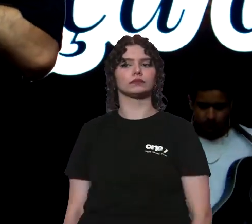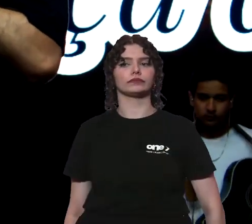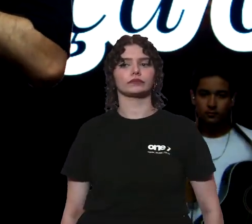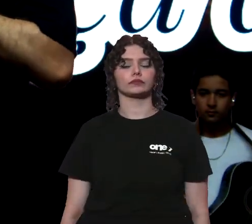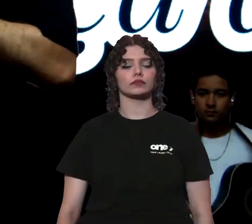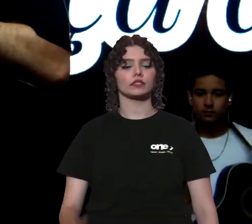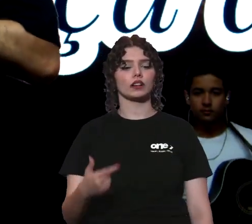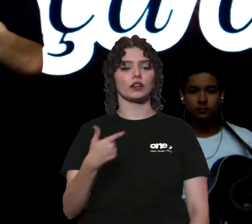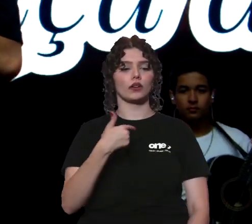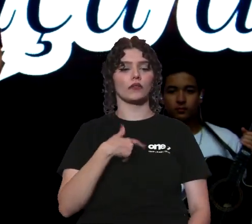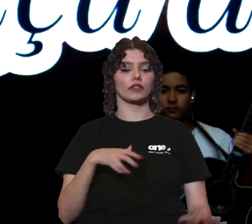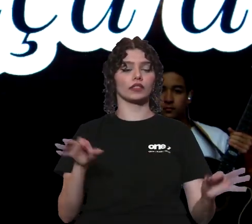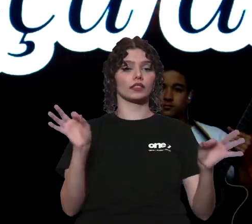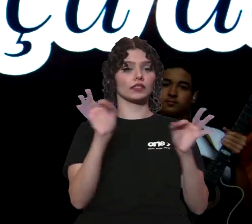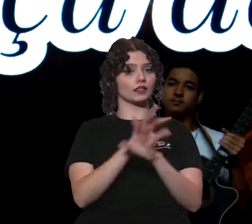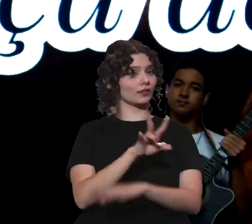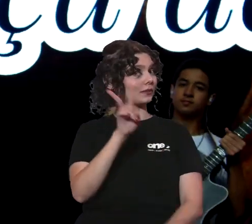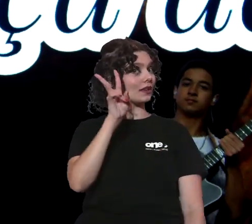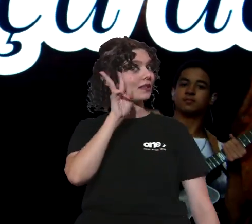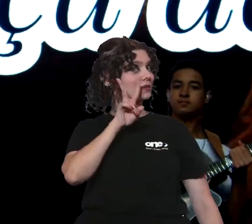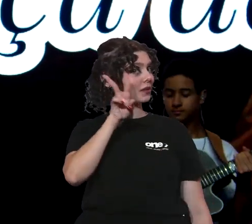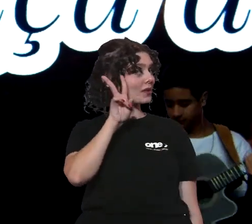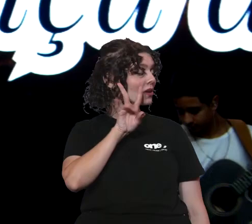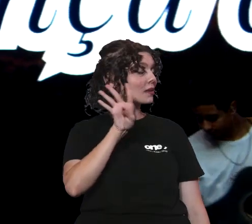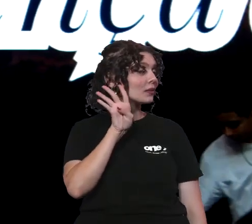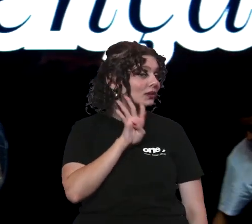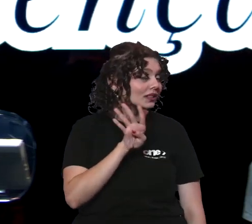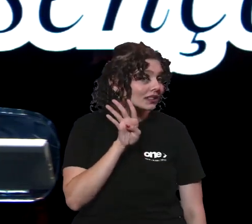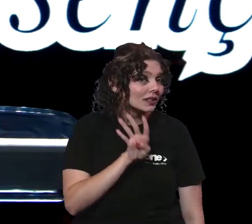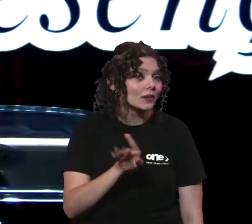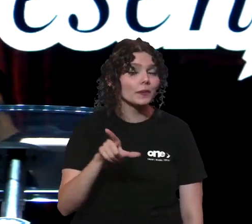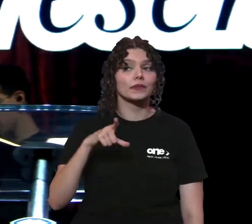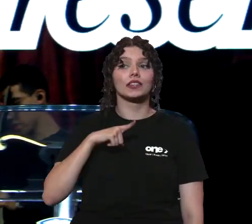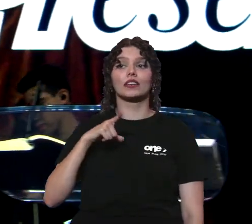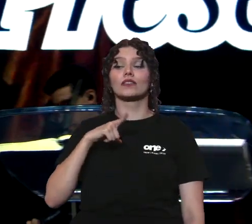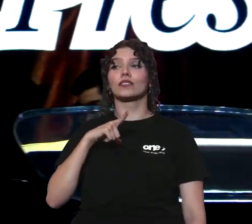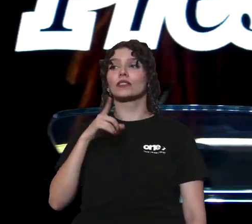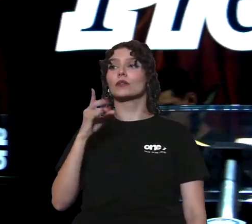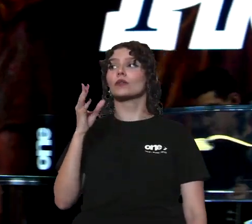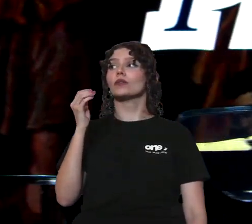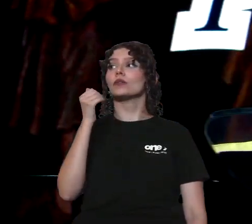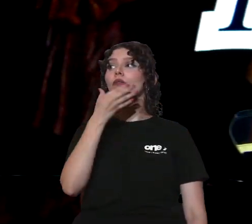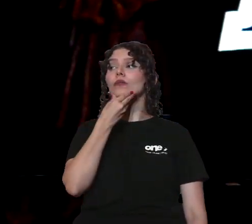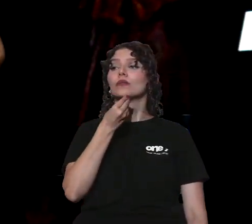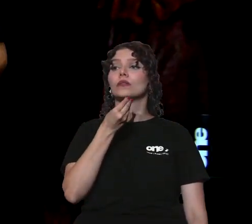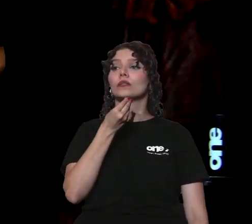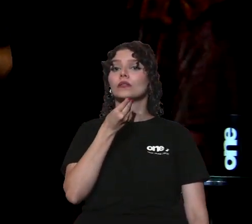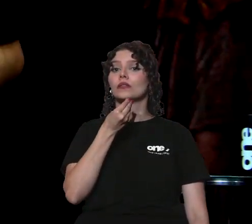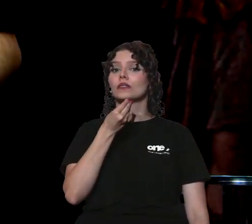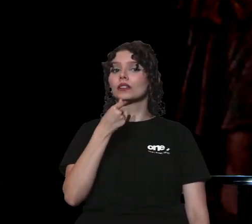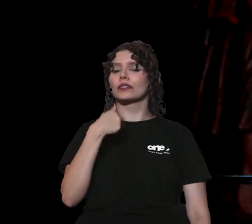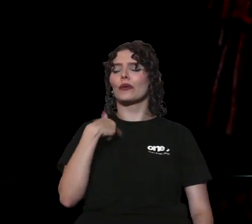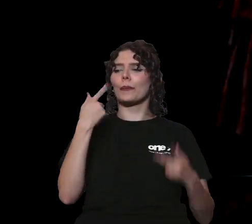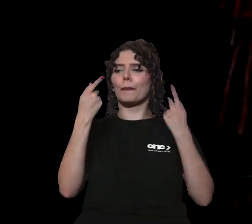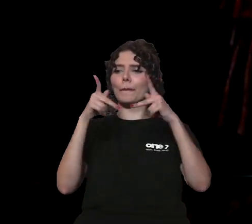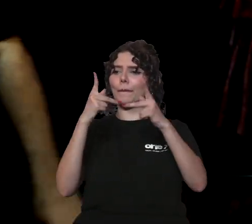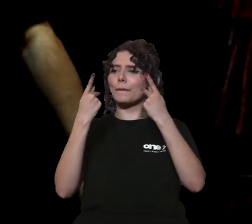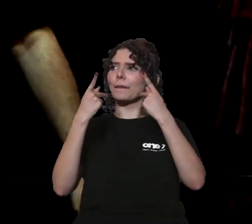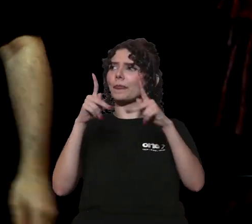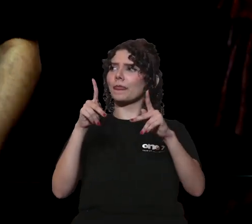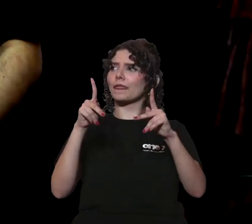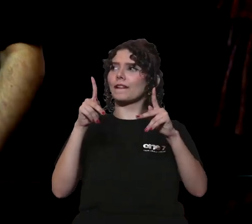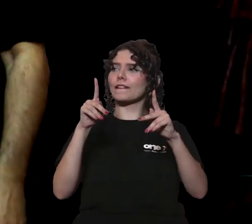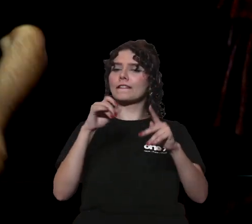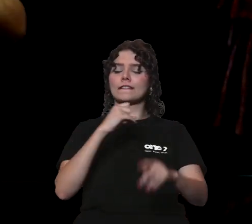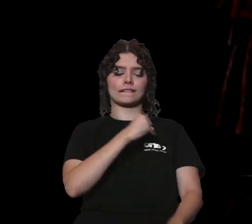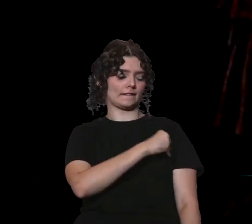E eu vou encerrar com uma história muito interessante. Teve um menino uma vez que eu estava pregando aqui no culto e eu estava pregando o texto